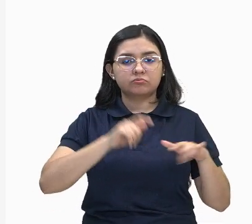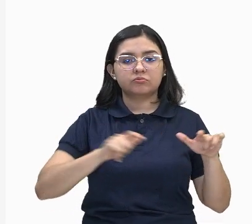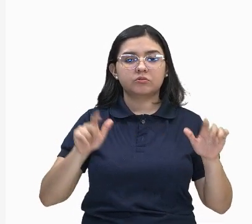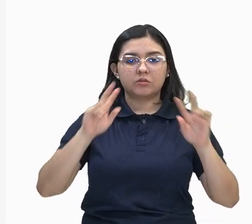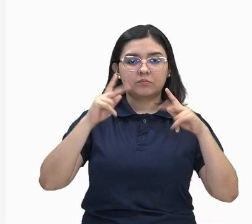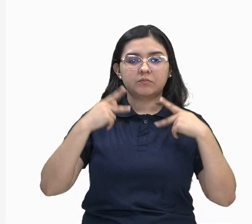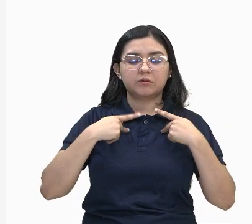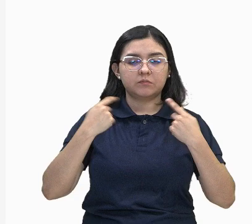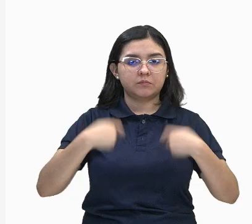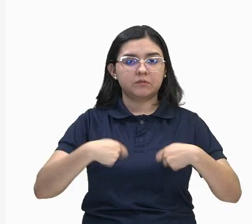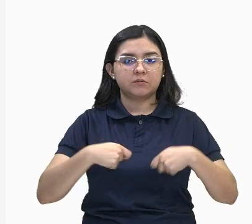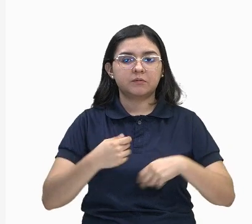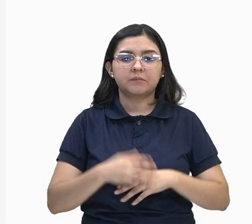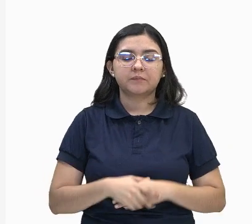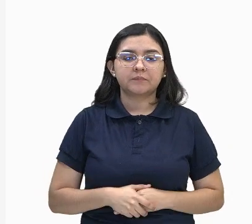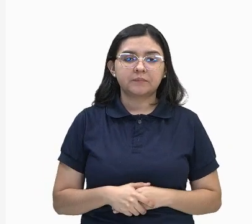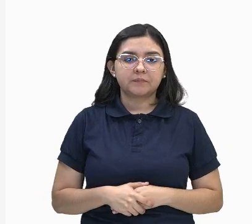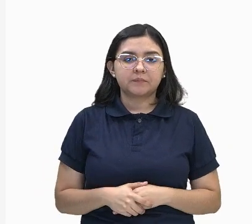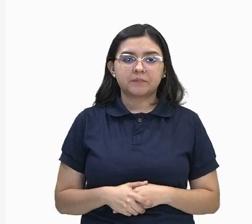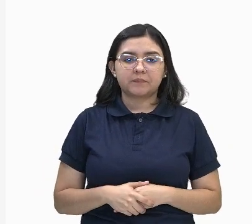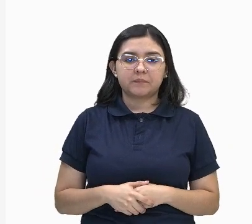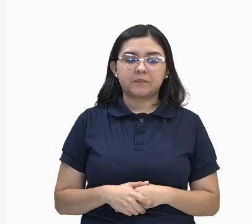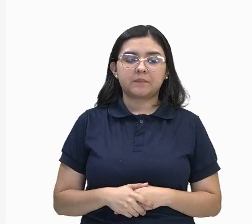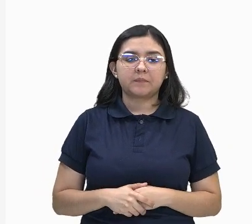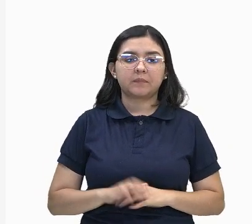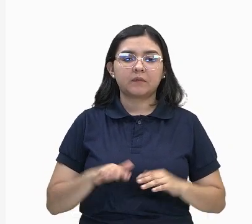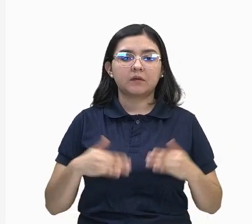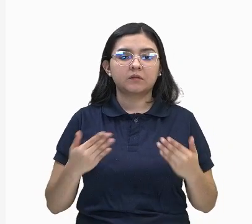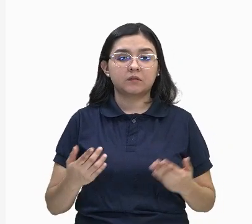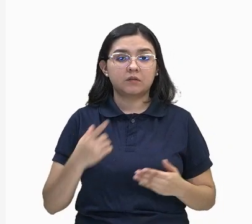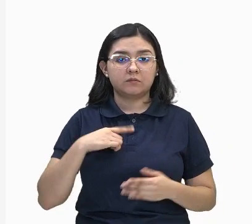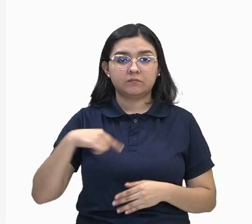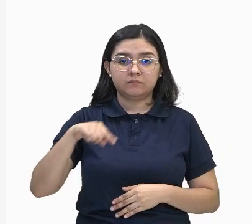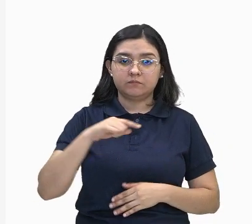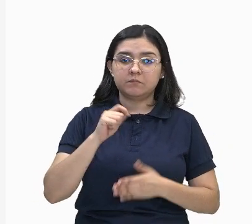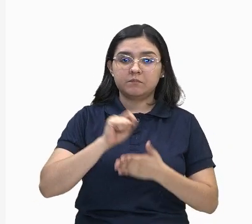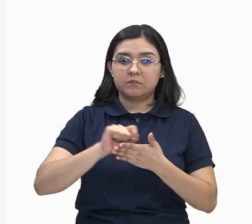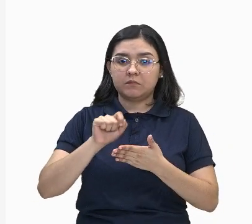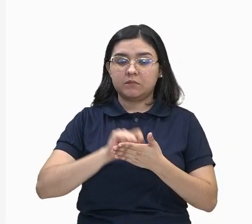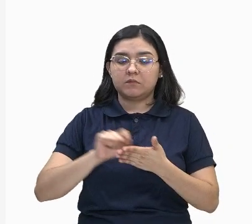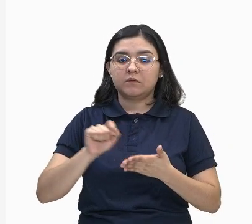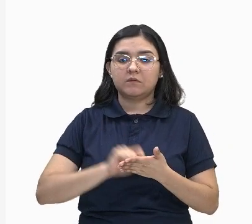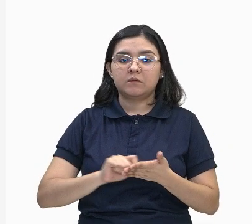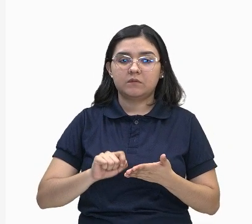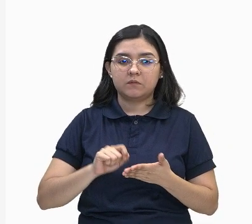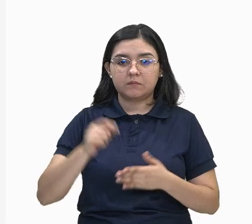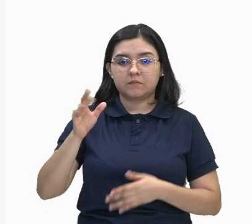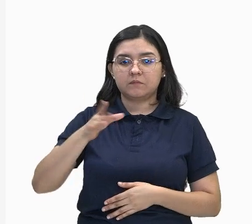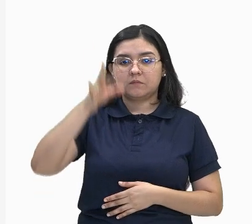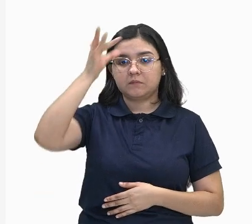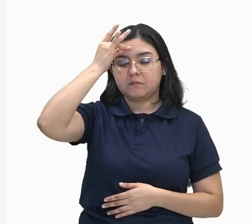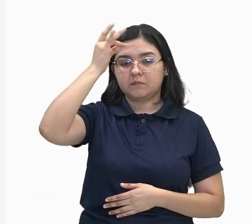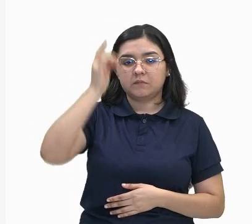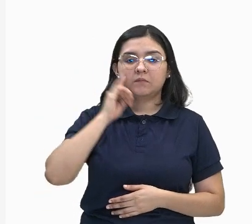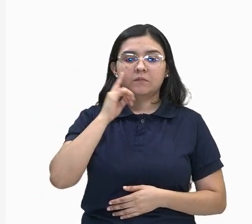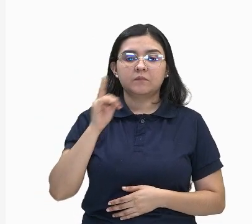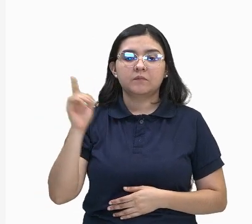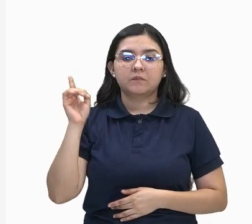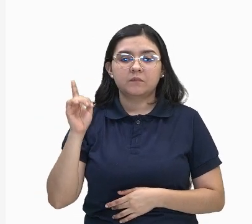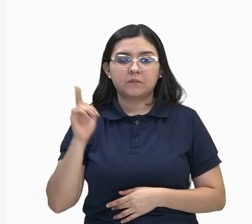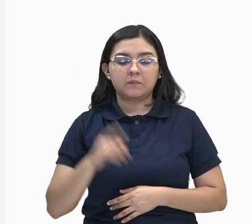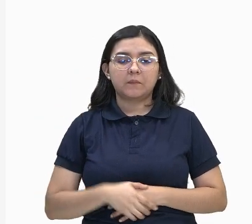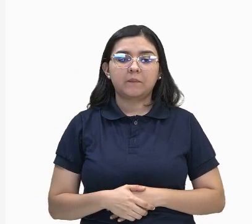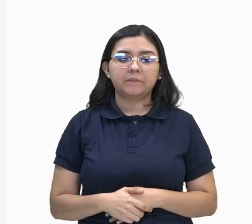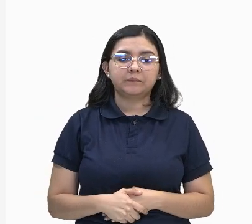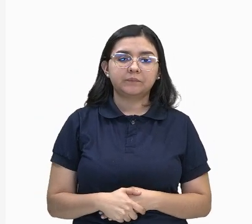das necessidades humanas. Anotem aí, fundamental para a satisfação